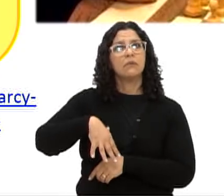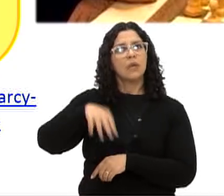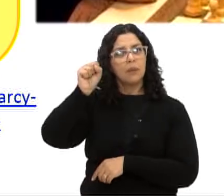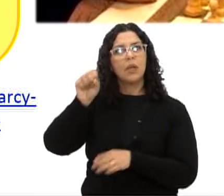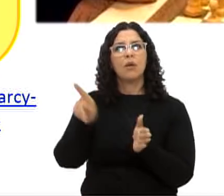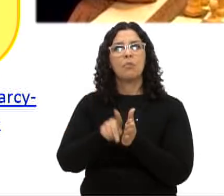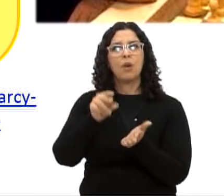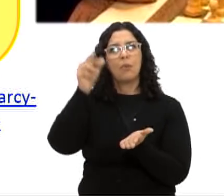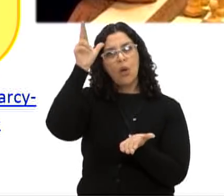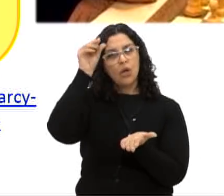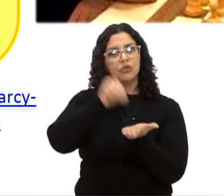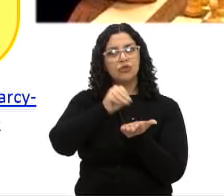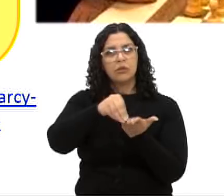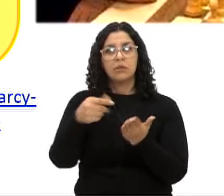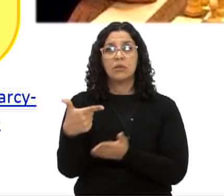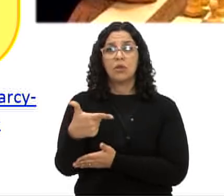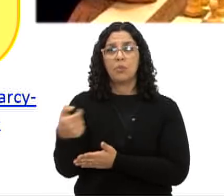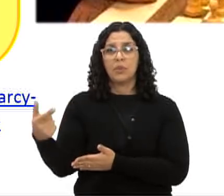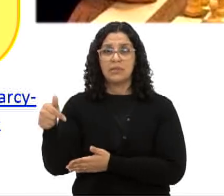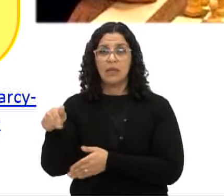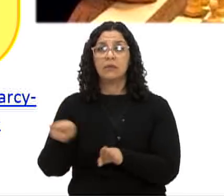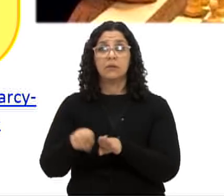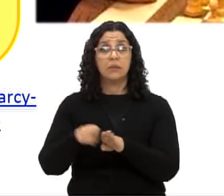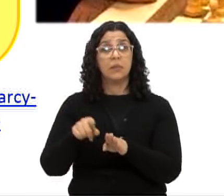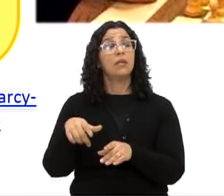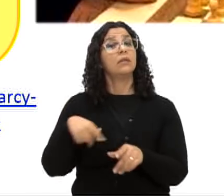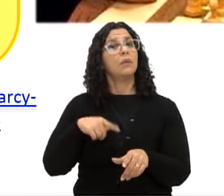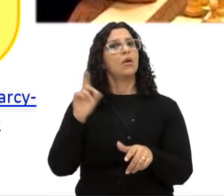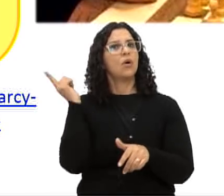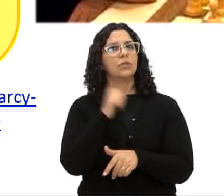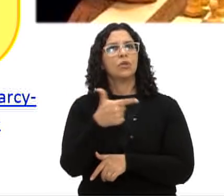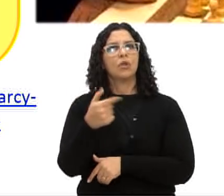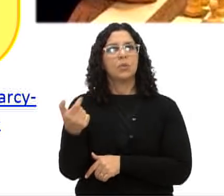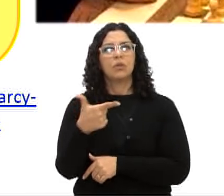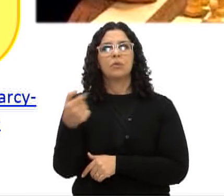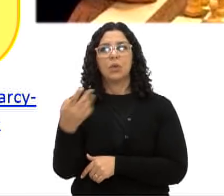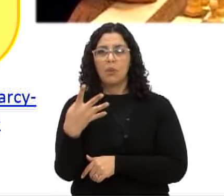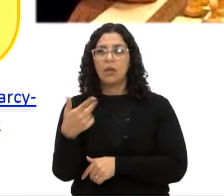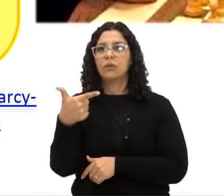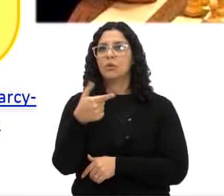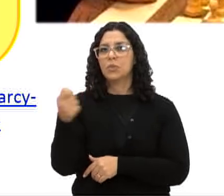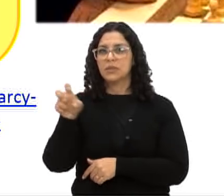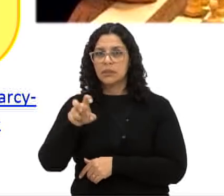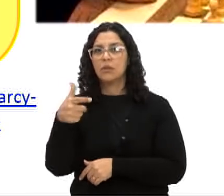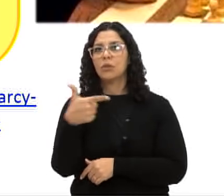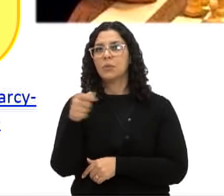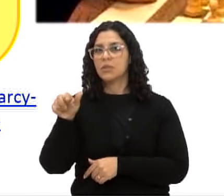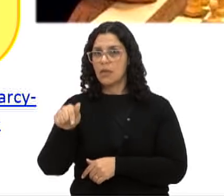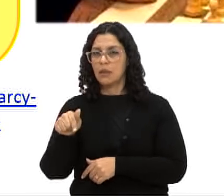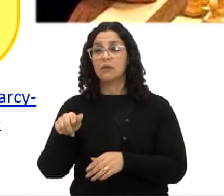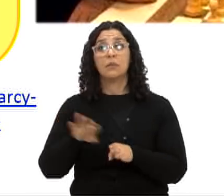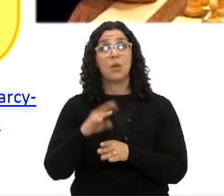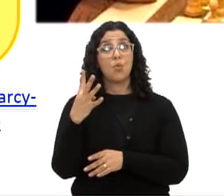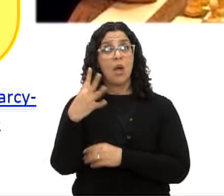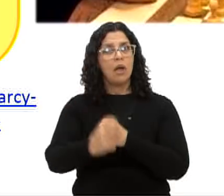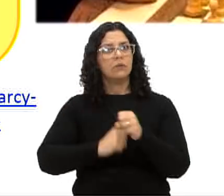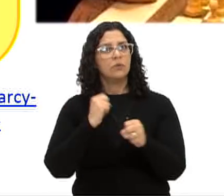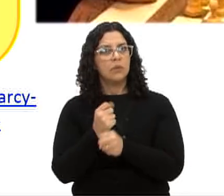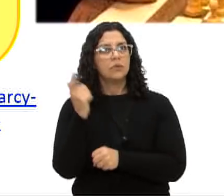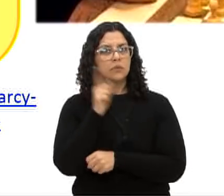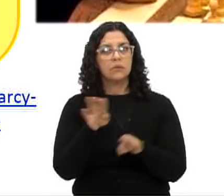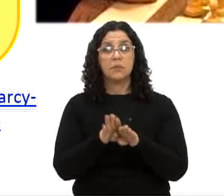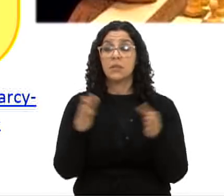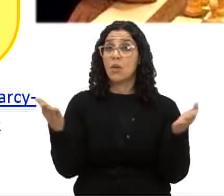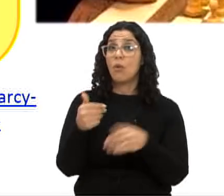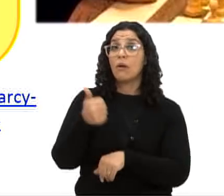pan-americano de xadrez em 2007 e finalista do Campeonato Mundial em 2000, 2004, 2005 e 2007. 4 anos ele. Ele é